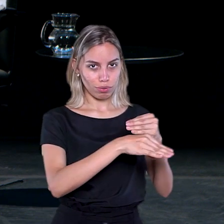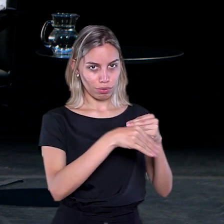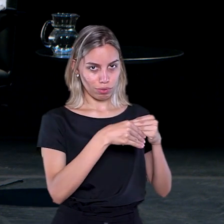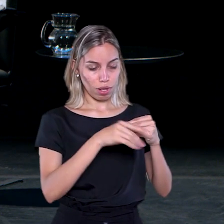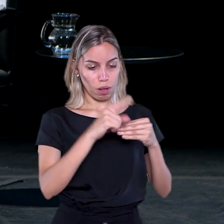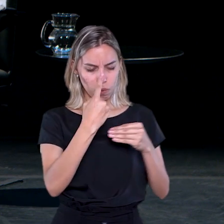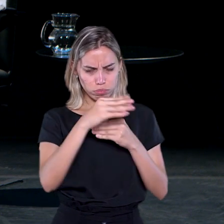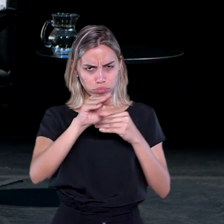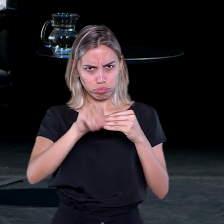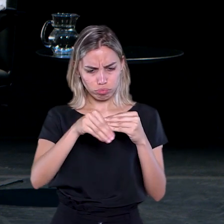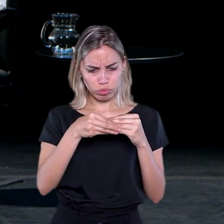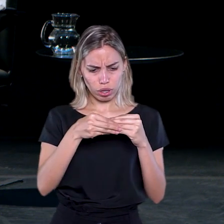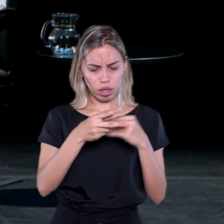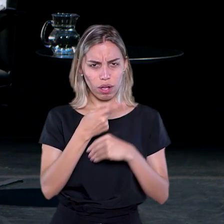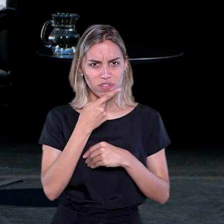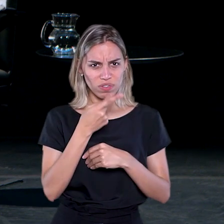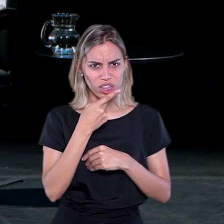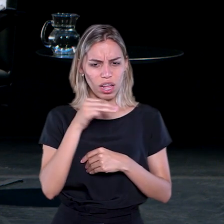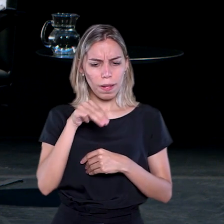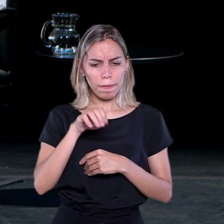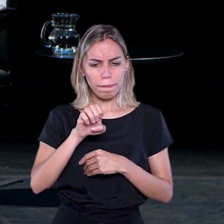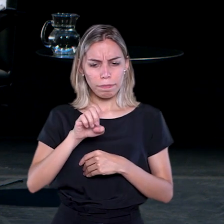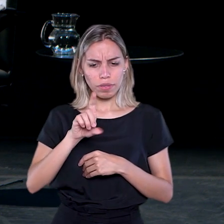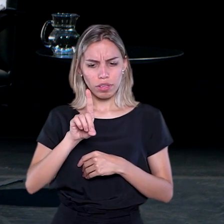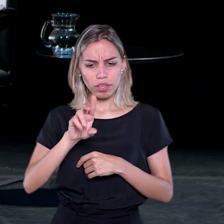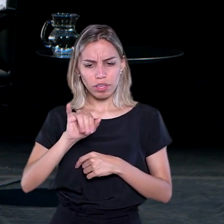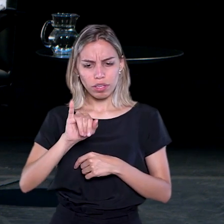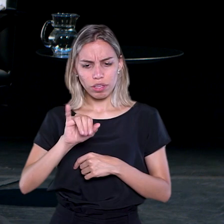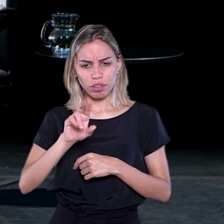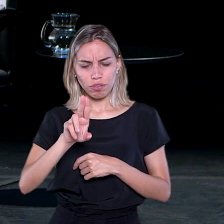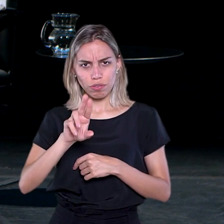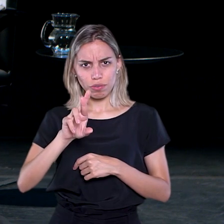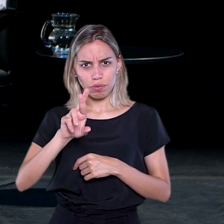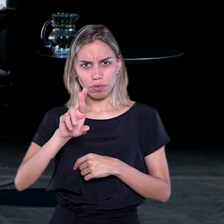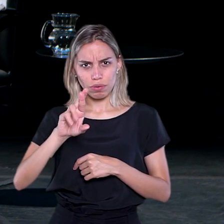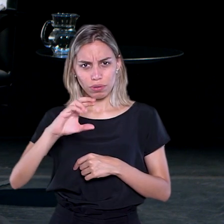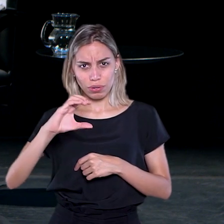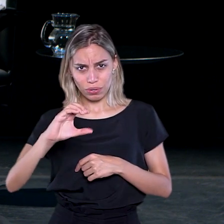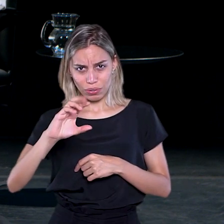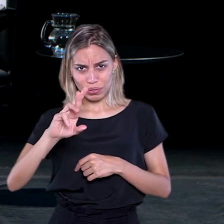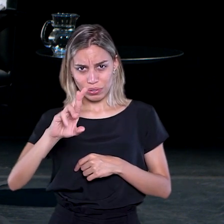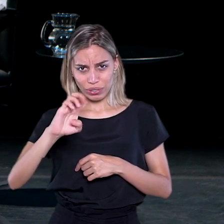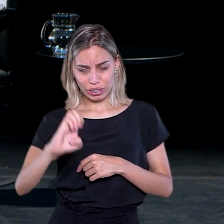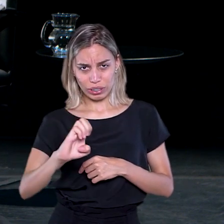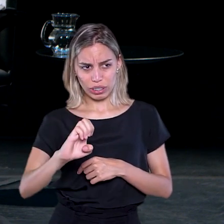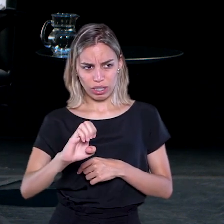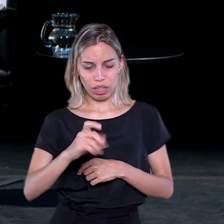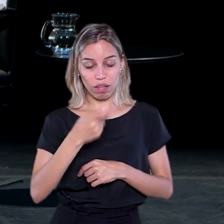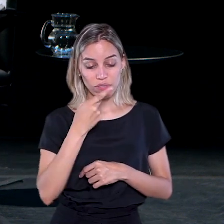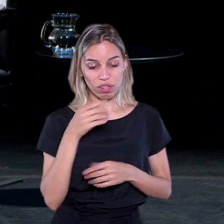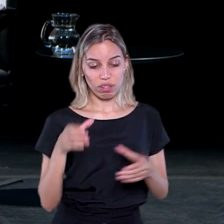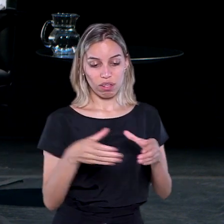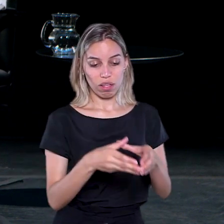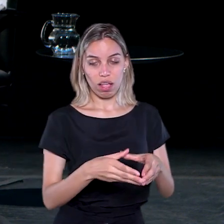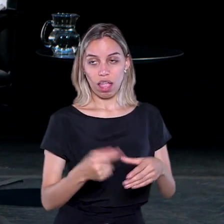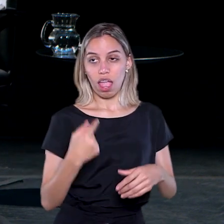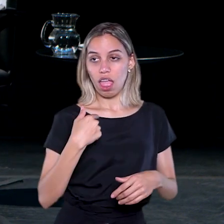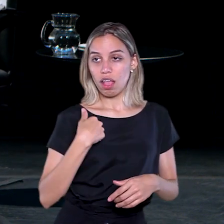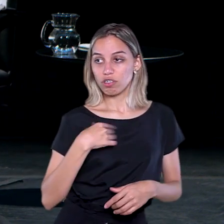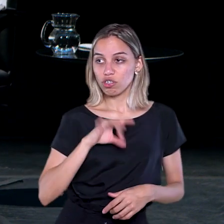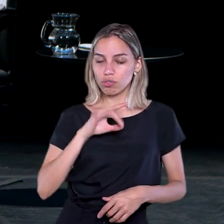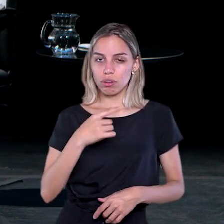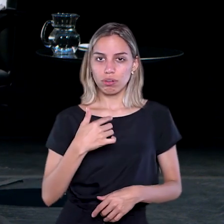de pacto de mediocridade, porque a branquitude acha que se basta. E ela é medíocre quando ela acha que se